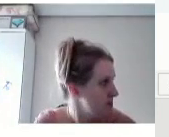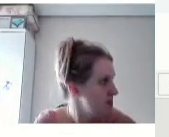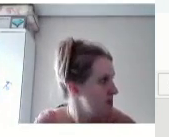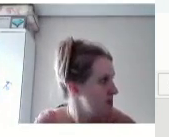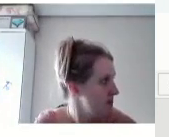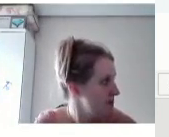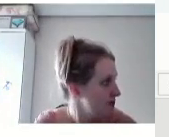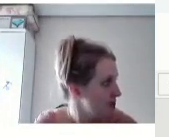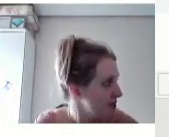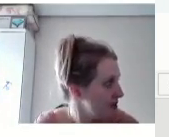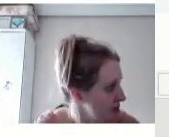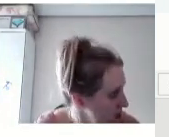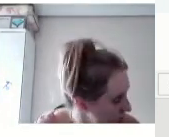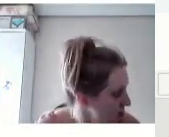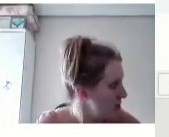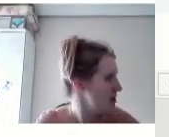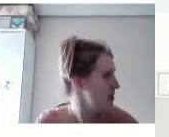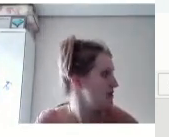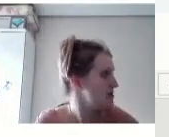del φ,